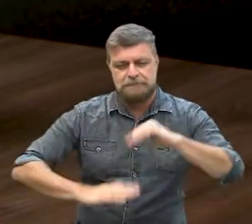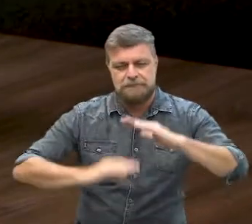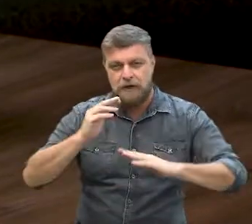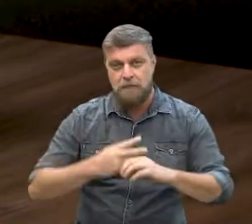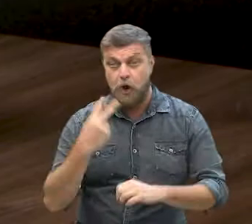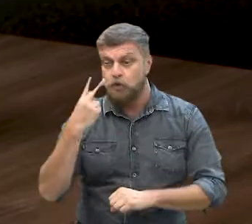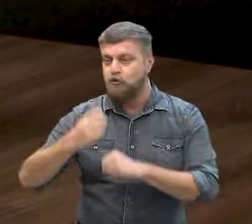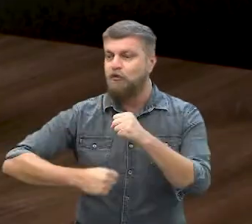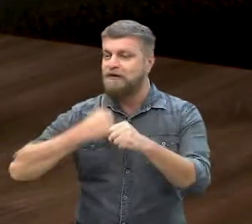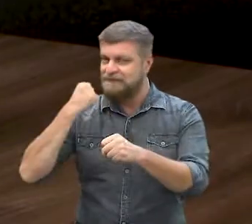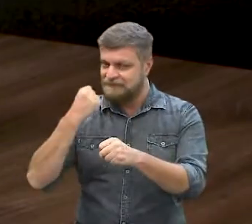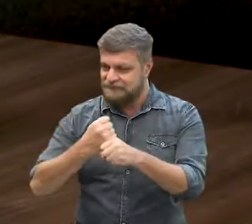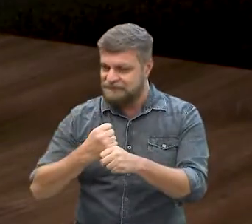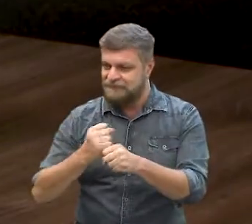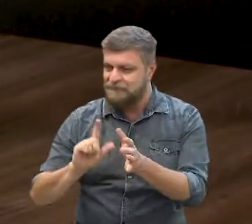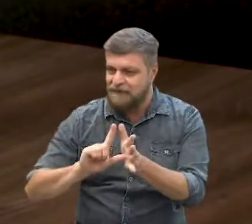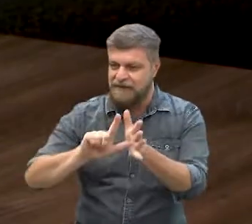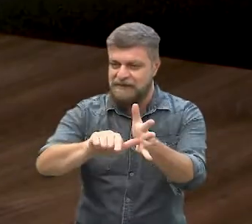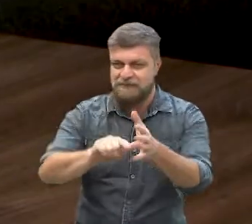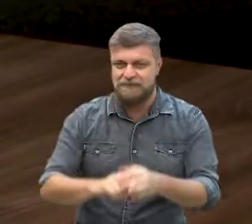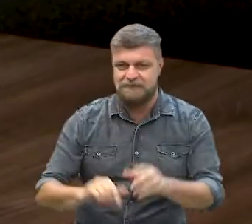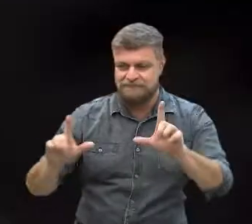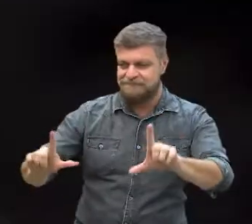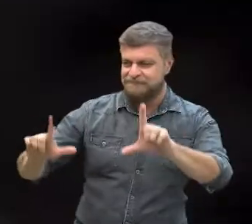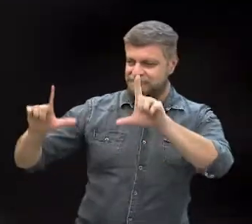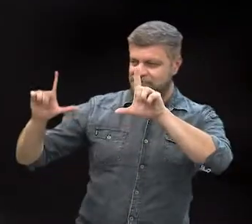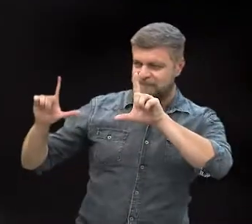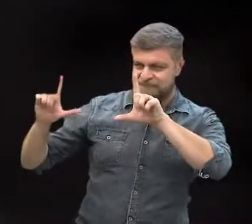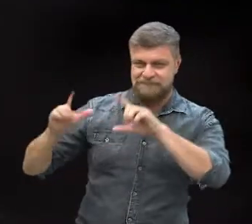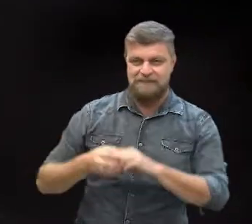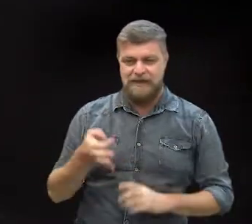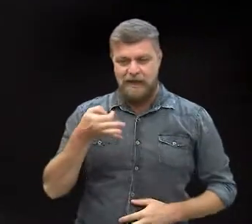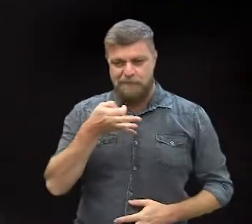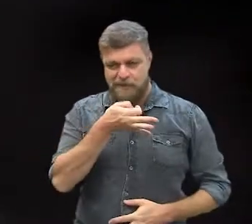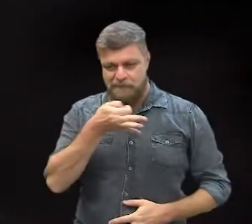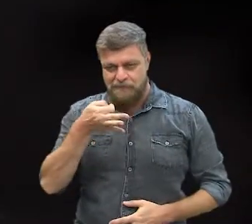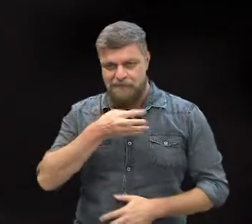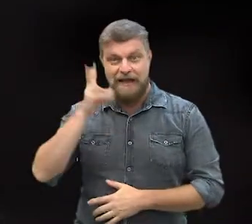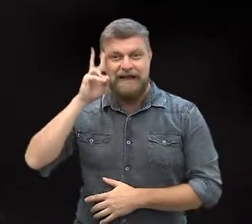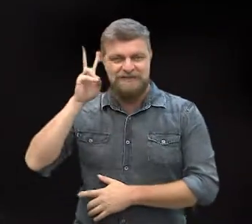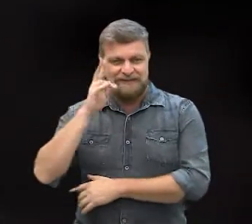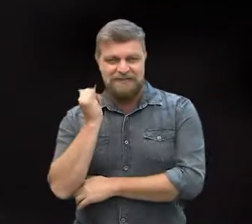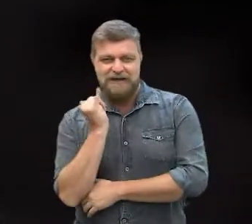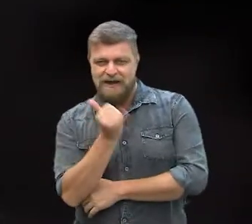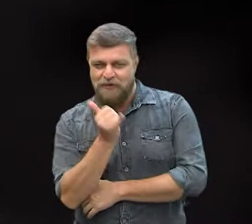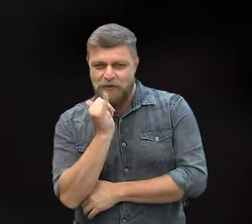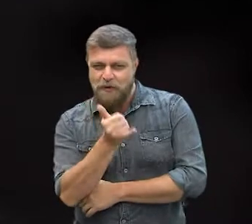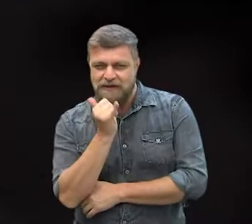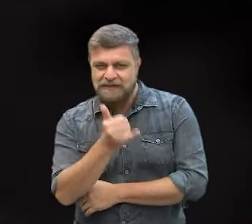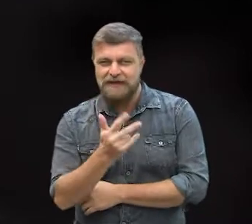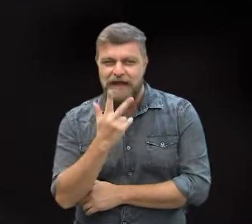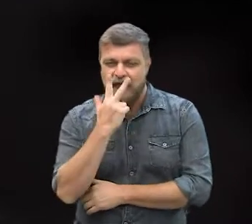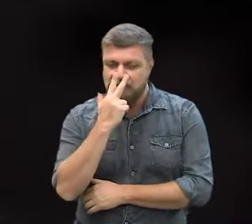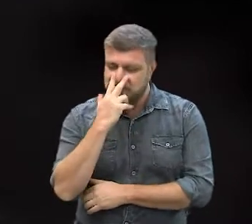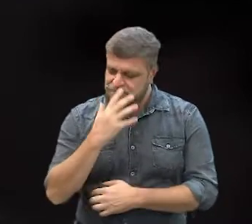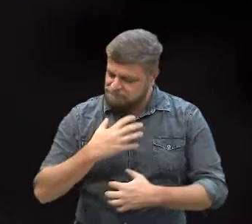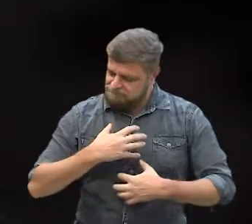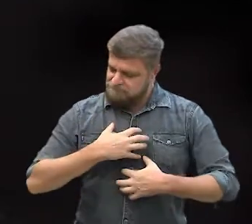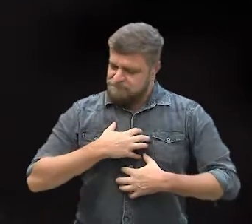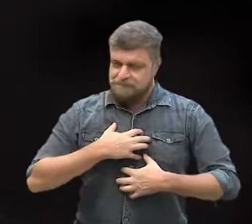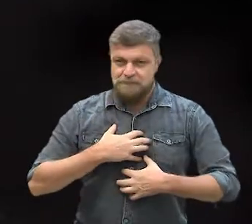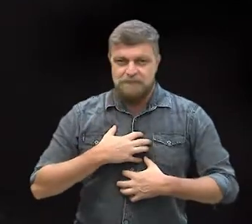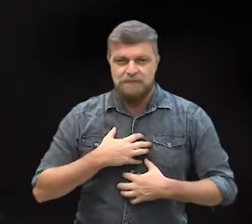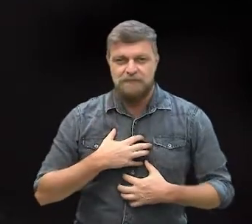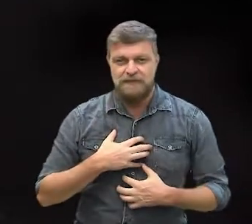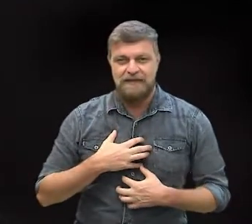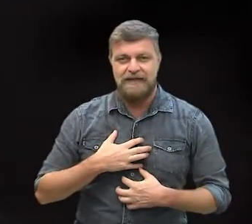anos depois. E é ele quem está aqui com a gente, vai contar essa história que parece que foi inspirado